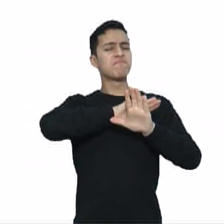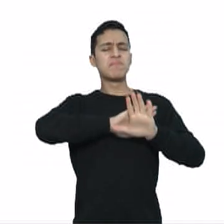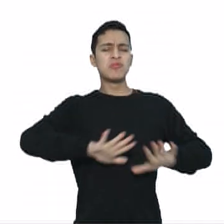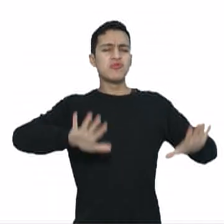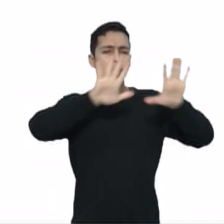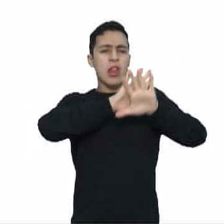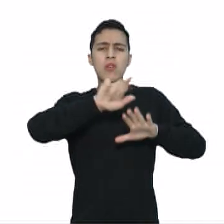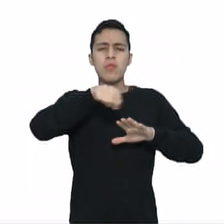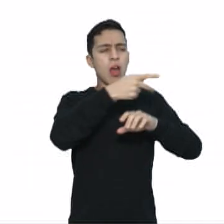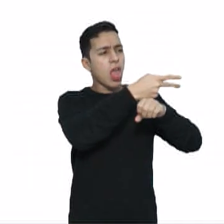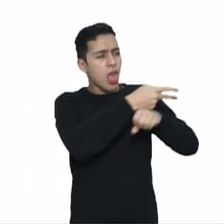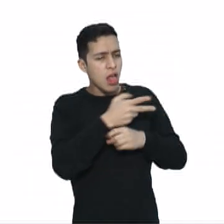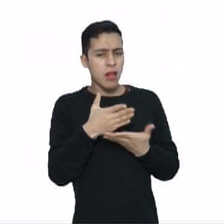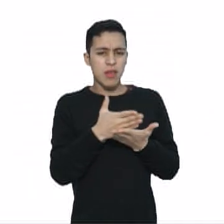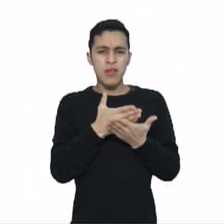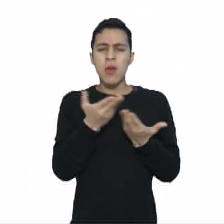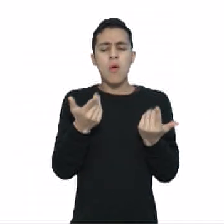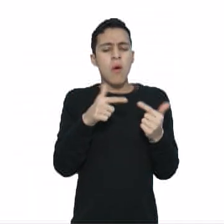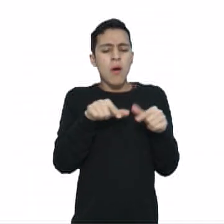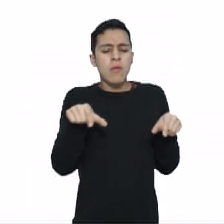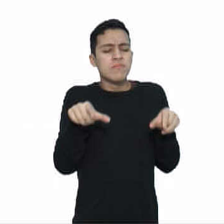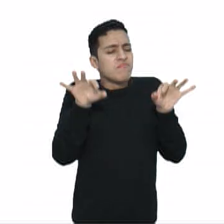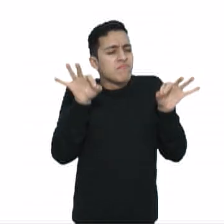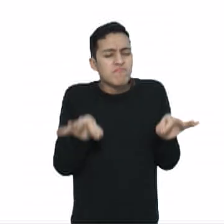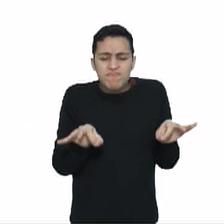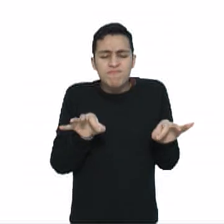empréstimo? Qual expressão confirma isso?